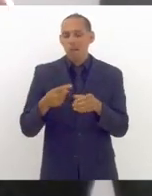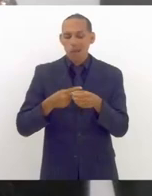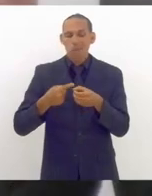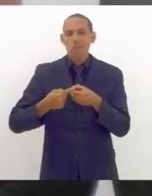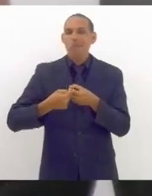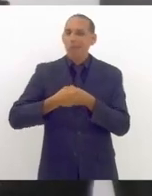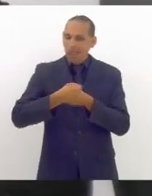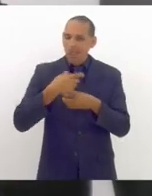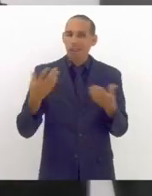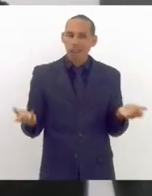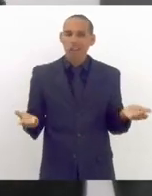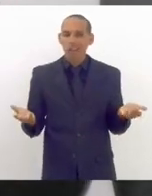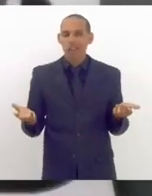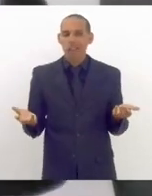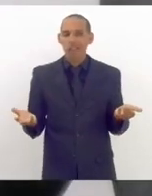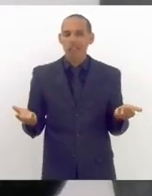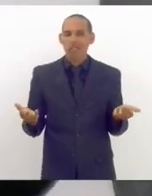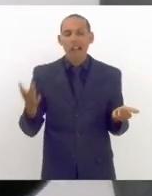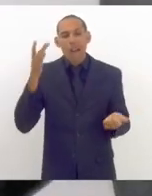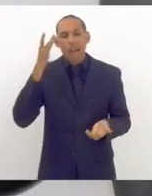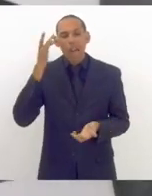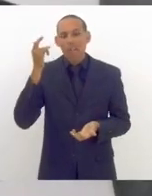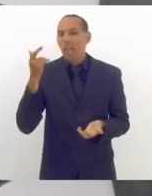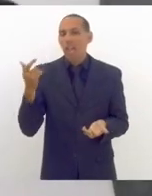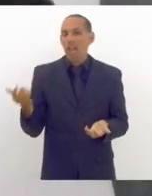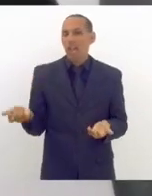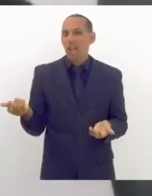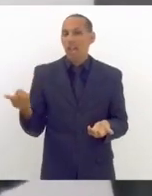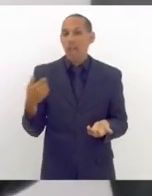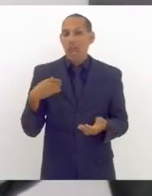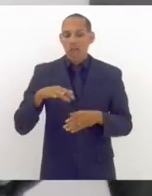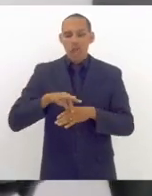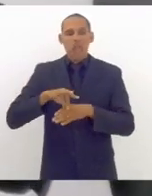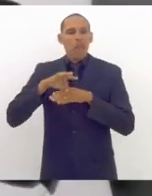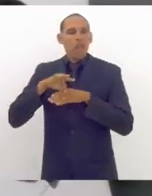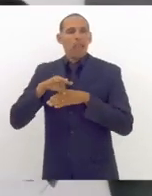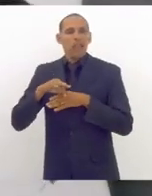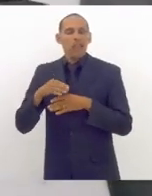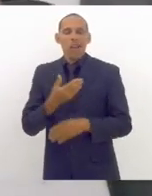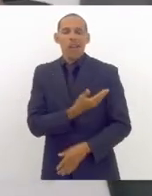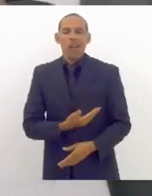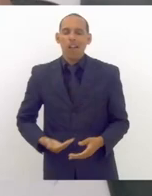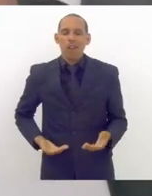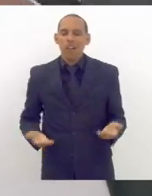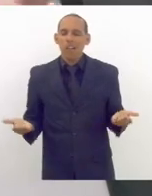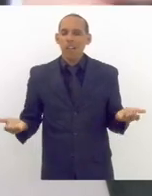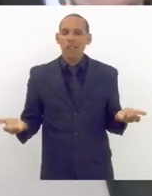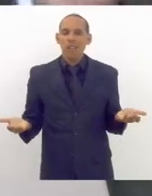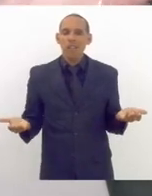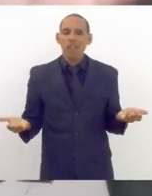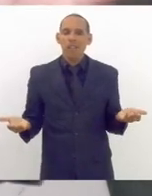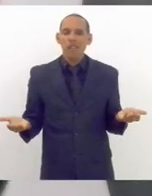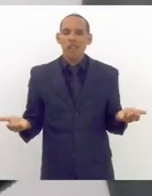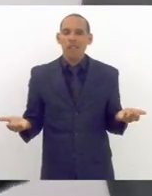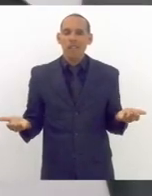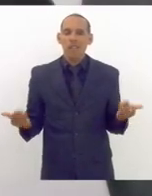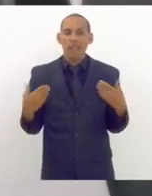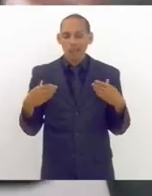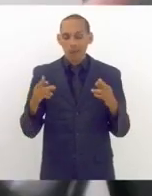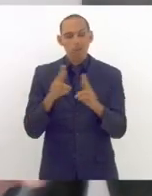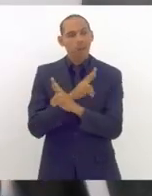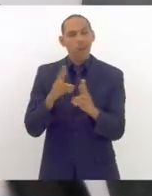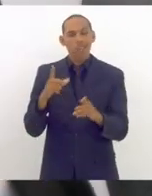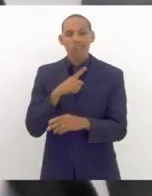nesse caso do interior amanhã sendo líder do governo com a minha relação